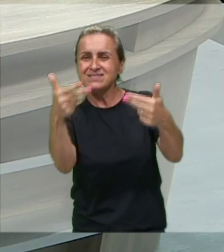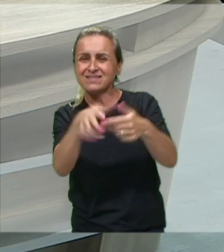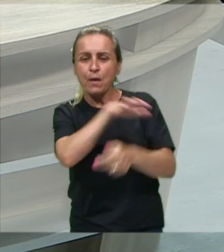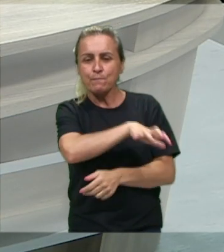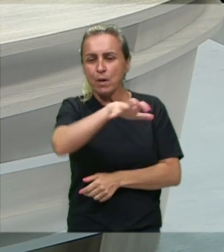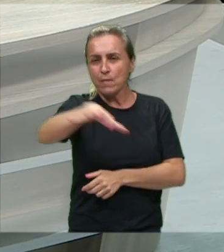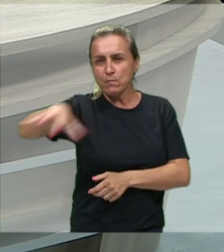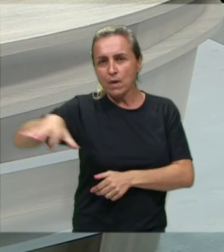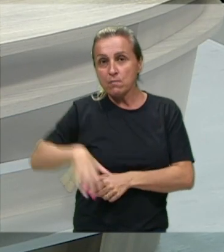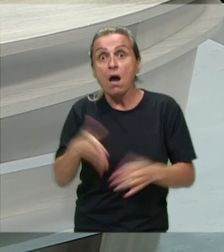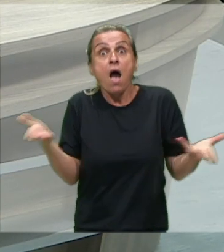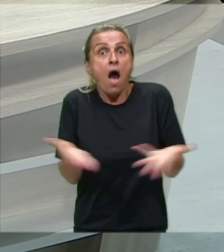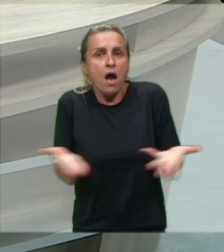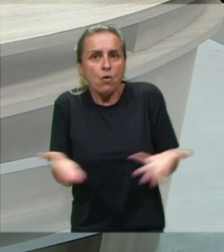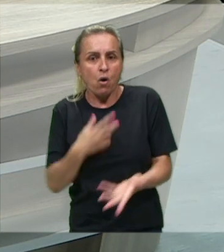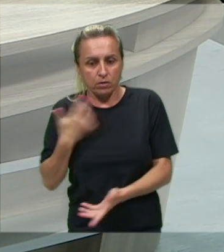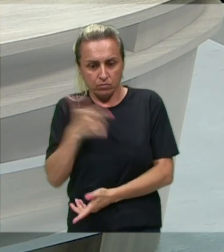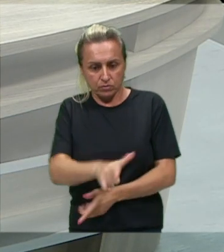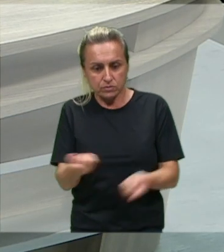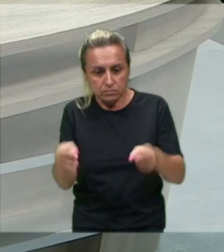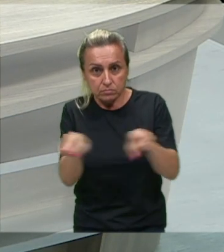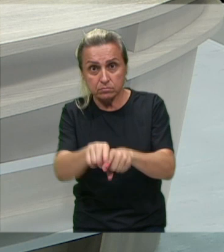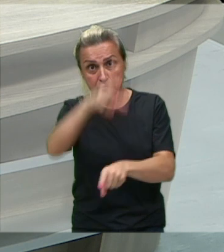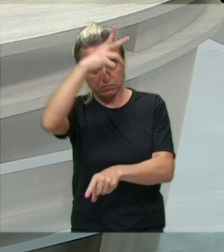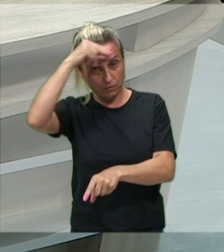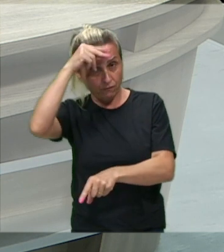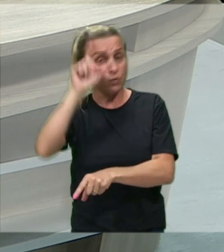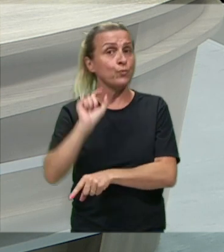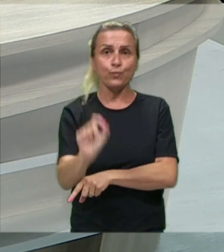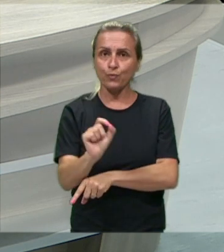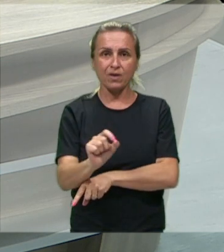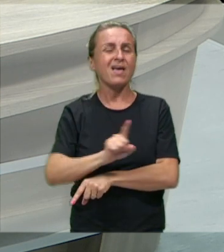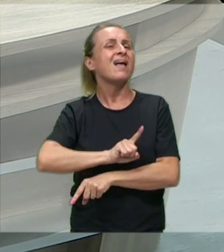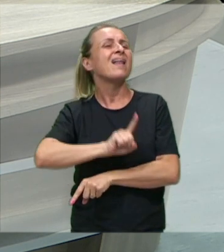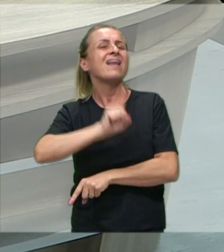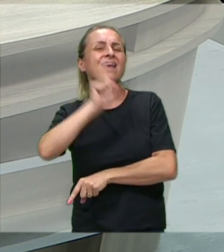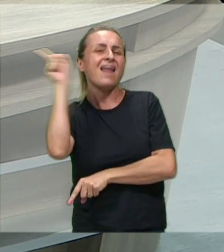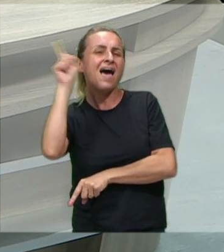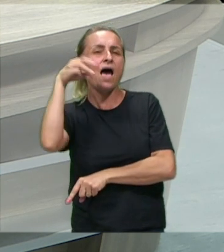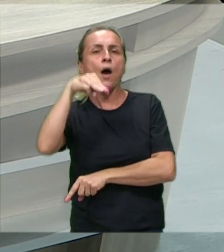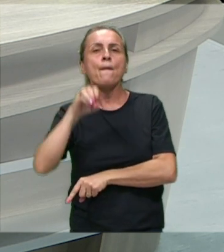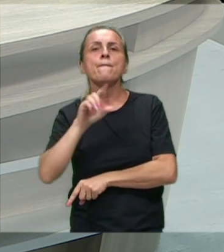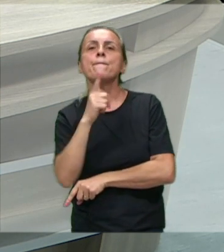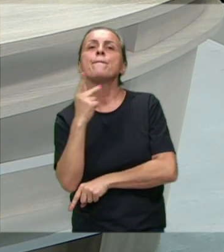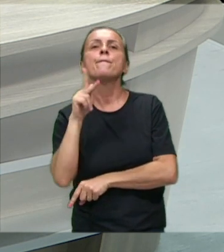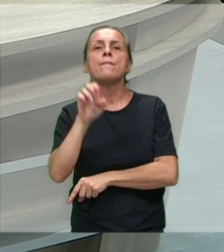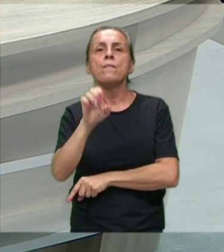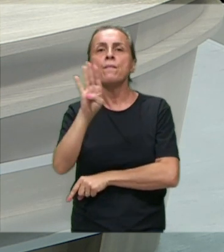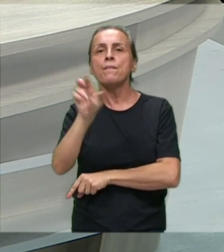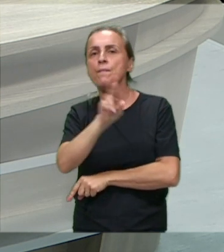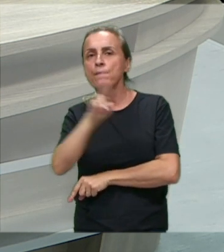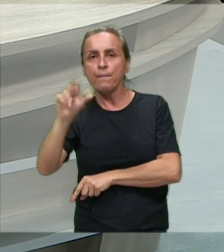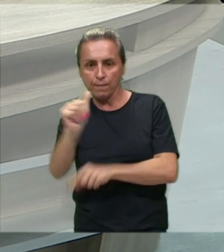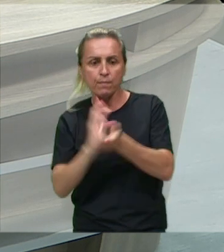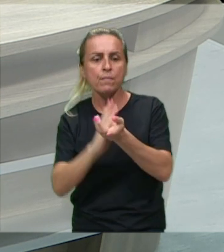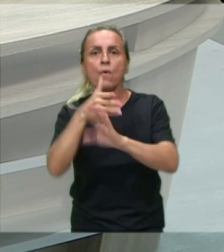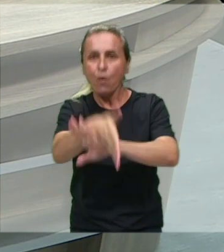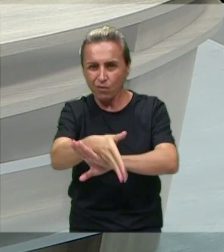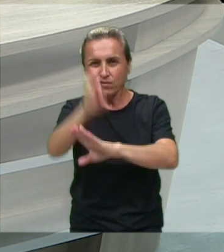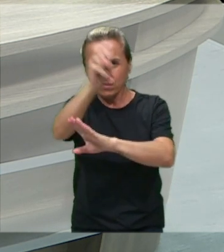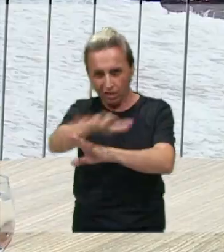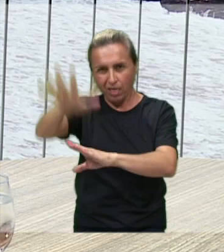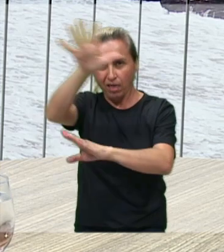de fazer uma parceria com a prefeitura, de ir lá nos moles da Barra, onde passa a nossa entrada do nosso belo cenário,